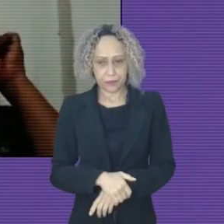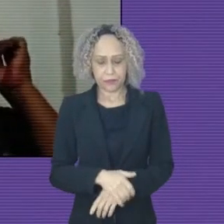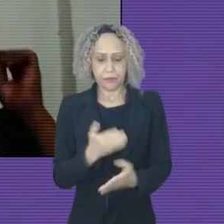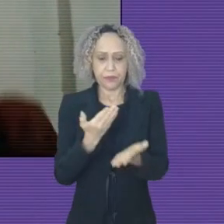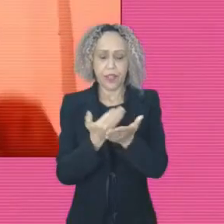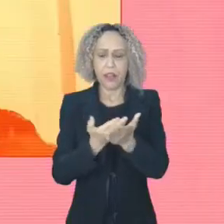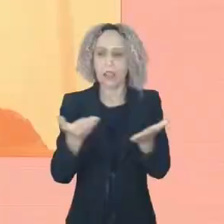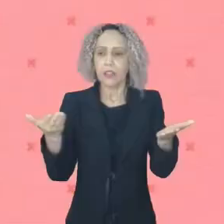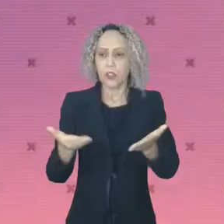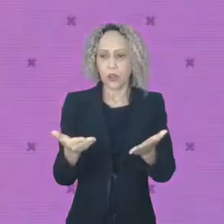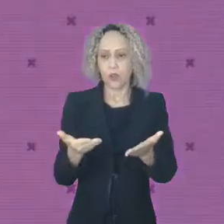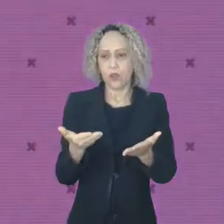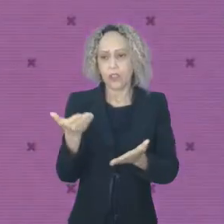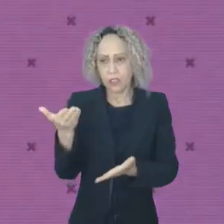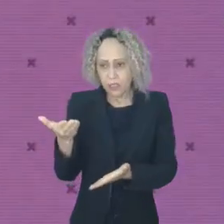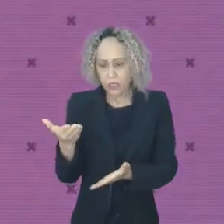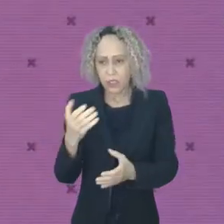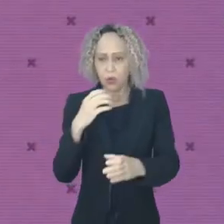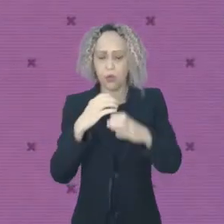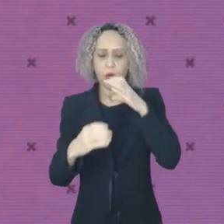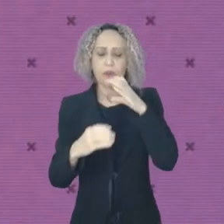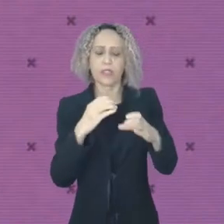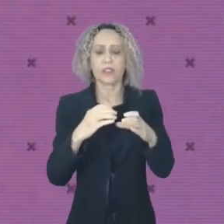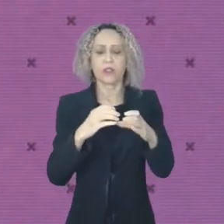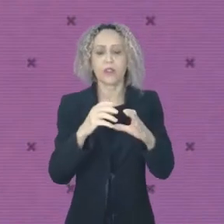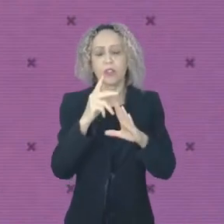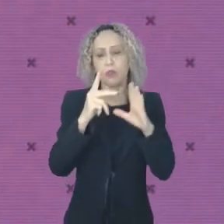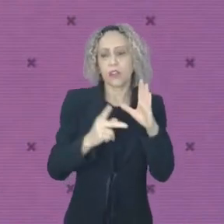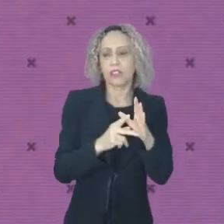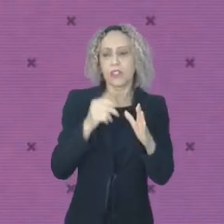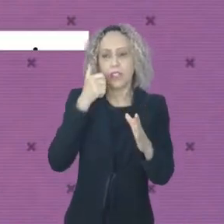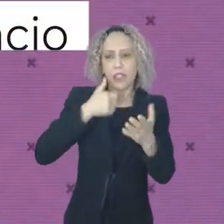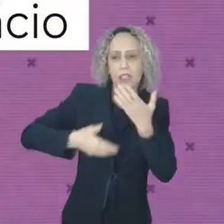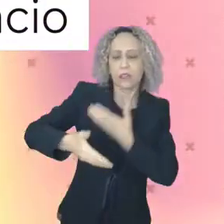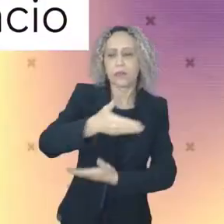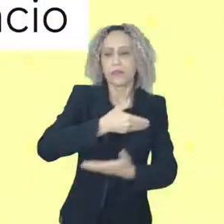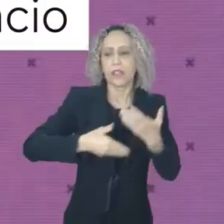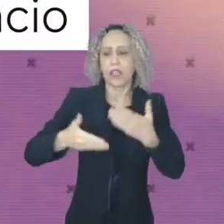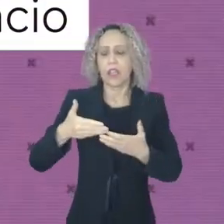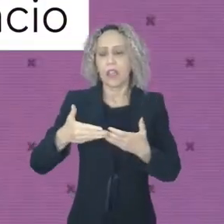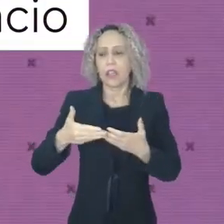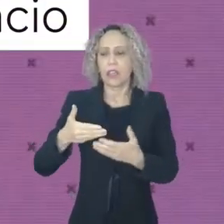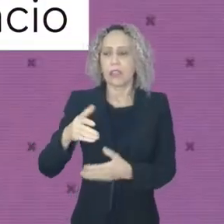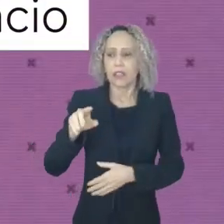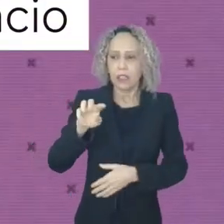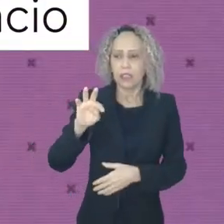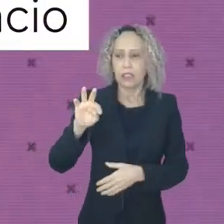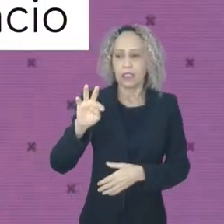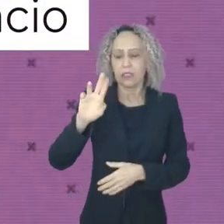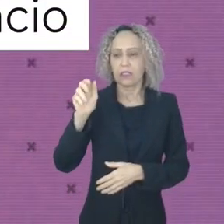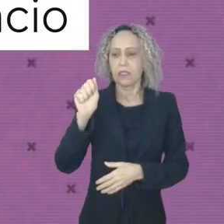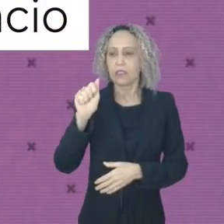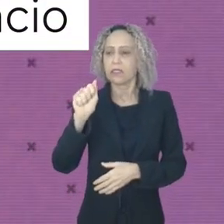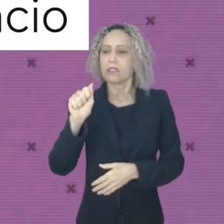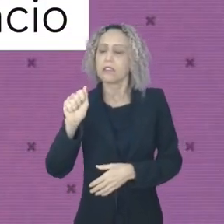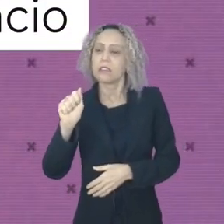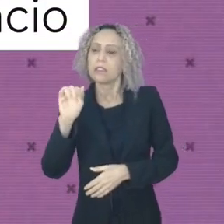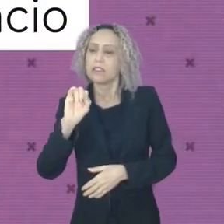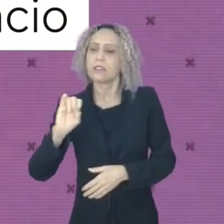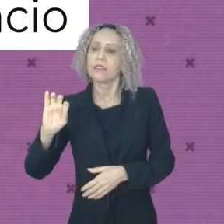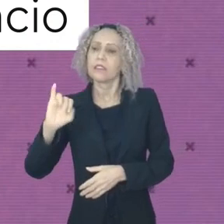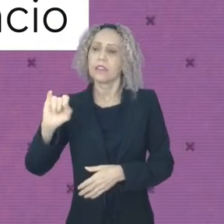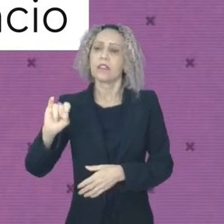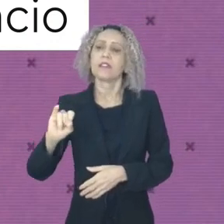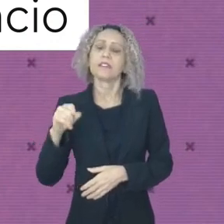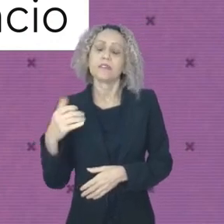Nicásio, coordenadora de comunicação do projeto Elas por Elas, falou sobre os arquétipos que podem ajudar a descobrir o perfil político para as